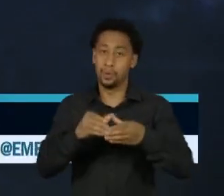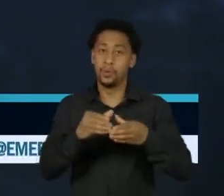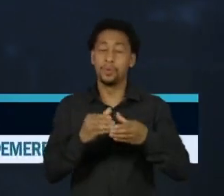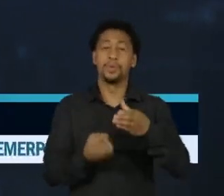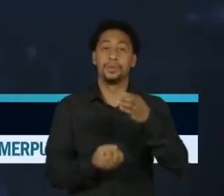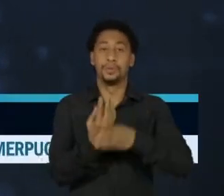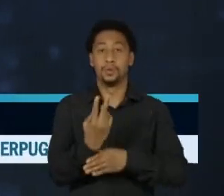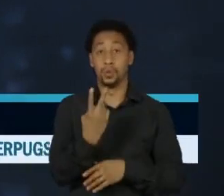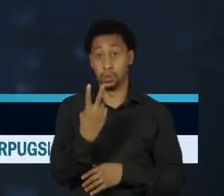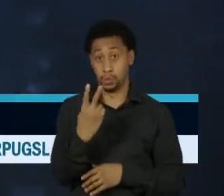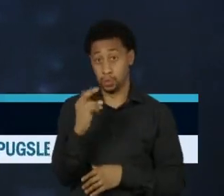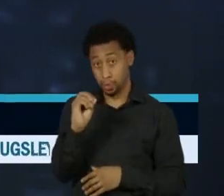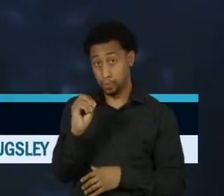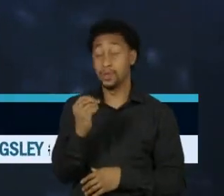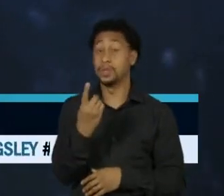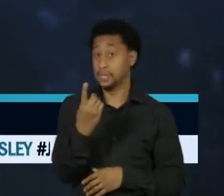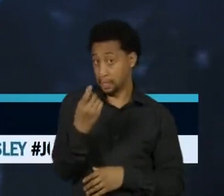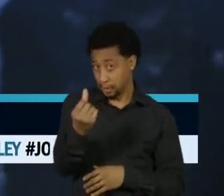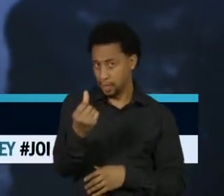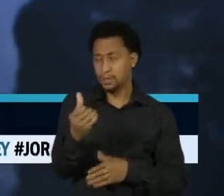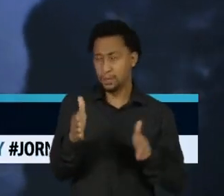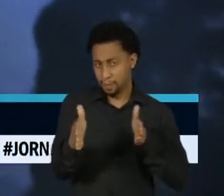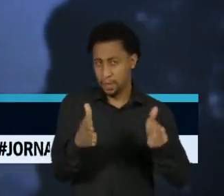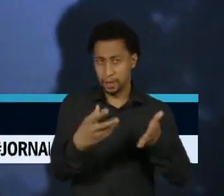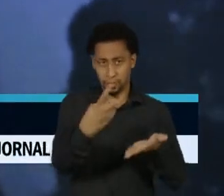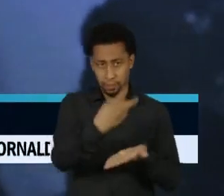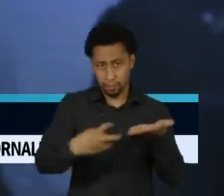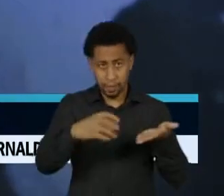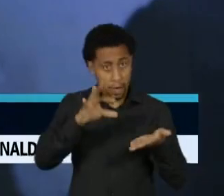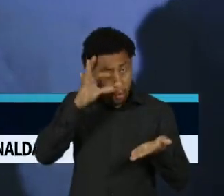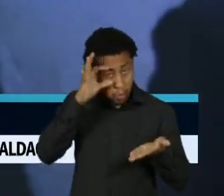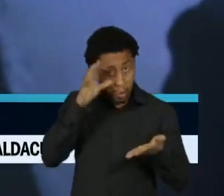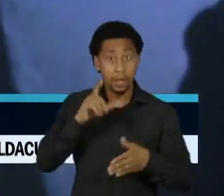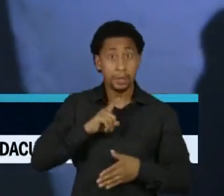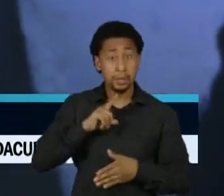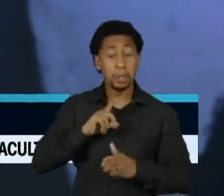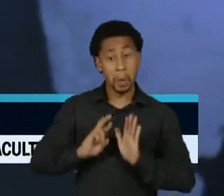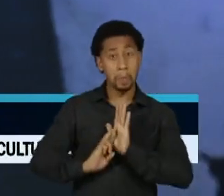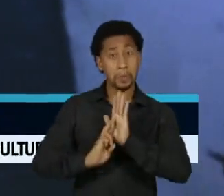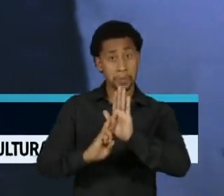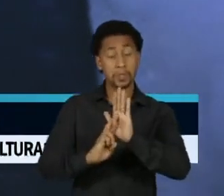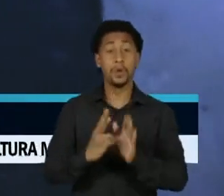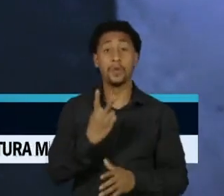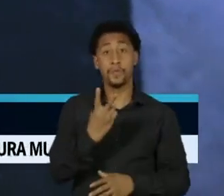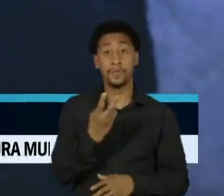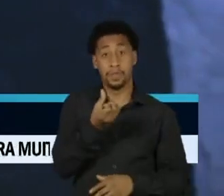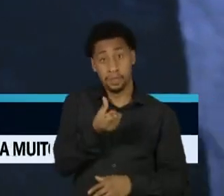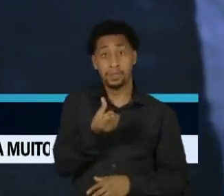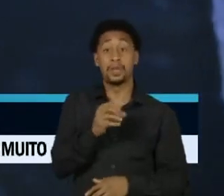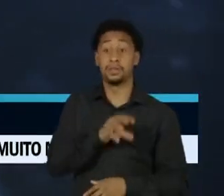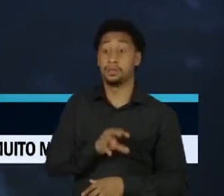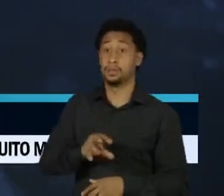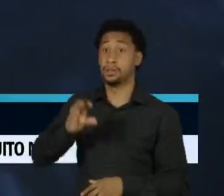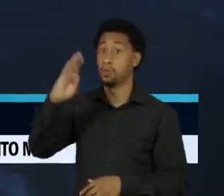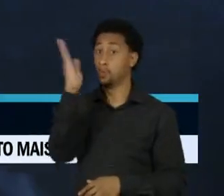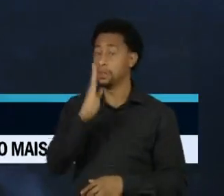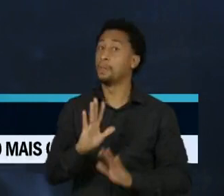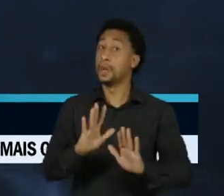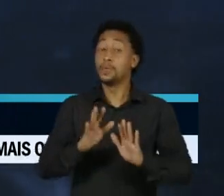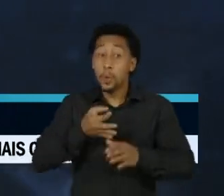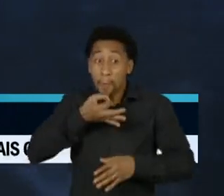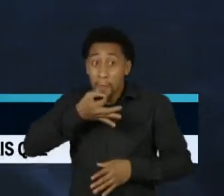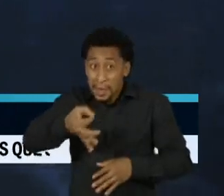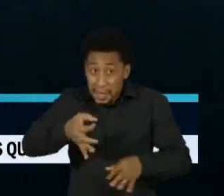2016, depois do impeachment de Dilma Rousseff, tem representação em 20 estados brasileiros. Mas esta não é a opinião majoritária entre